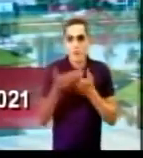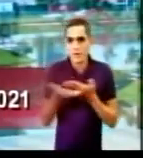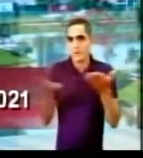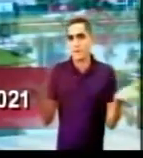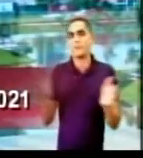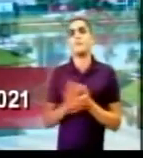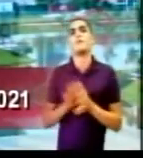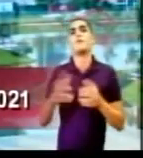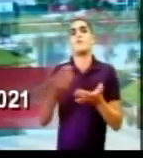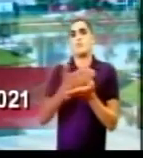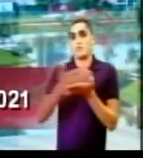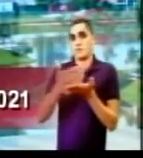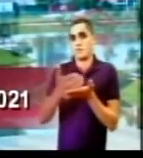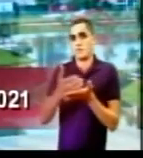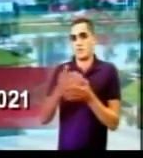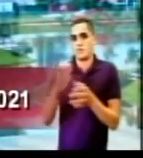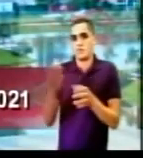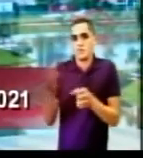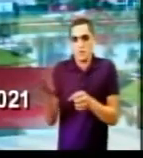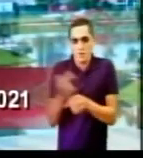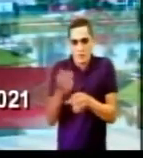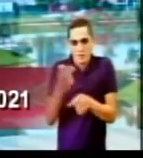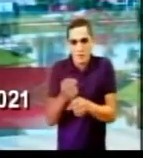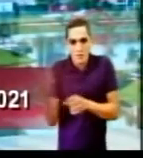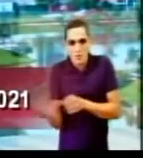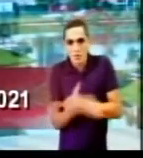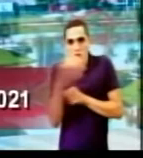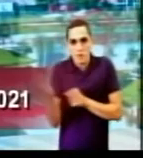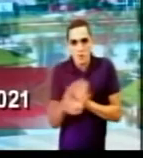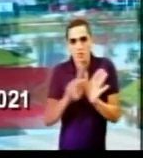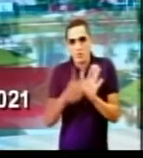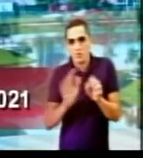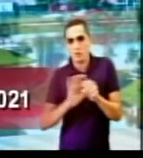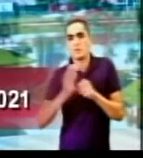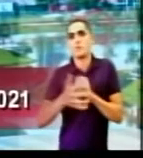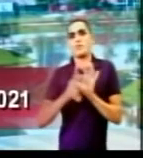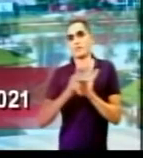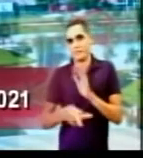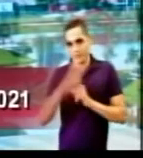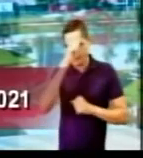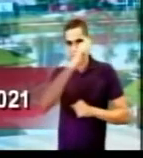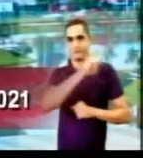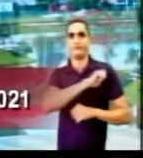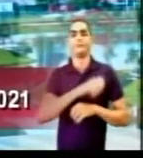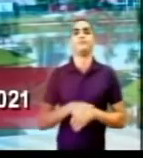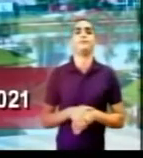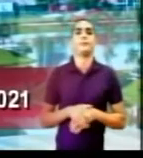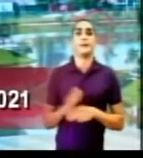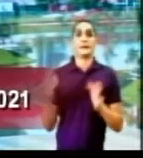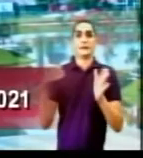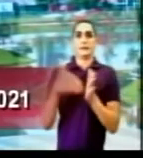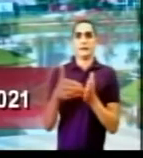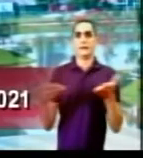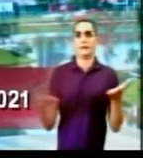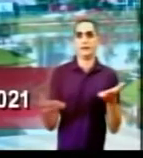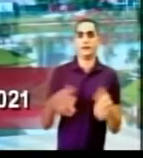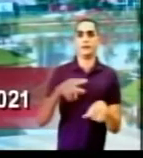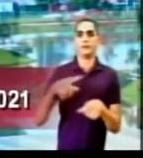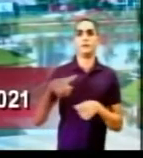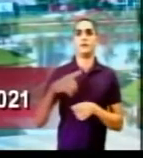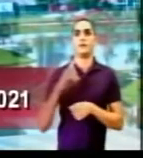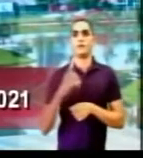todos. Então, vamos iniciar a atualização dos casos de Covid aqui no município de São José do Rio Preto. Até o momento, nós temos